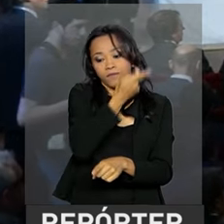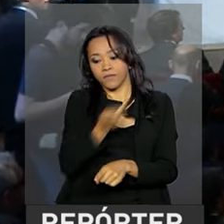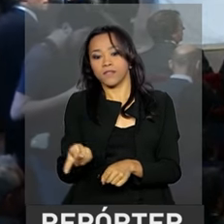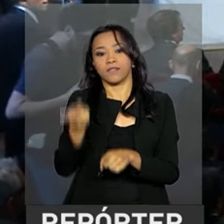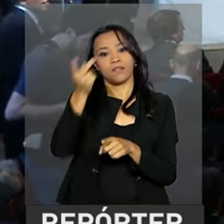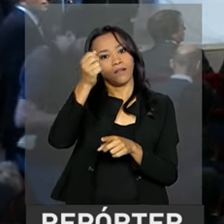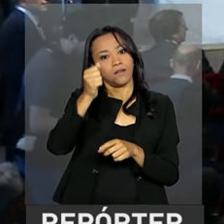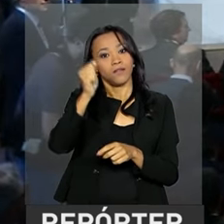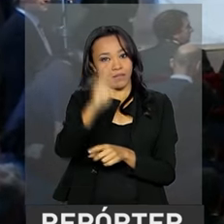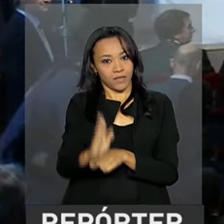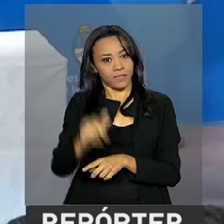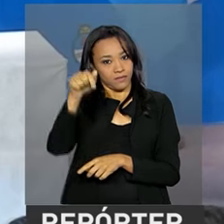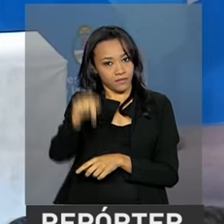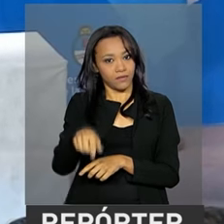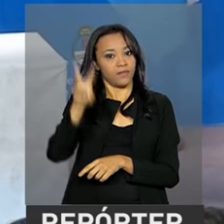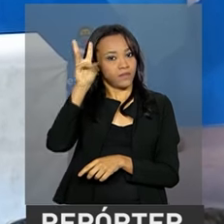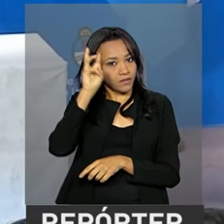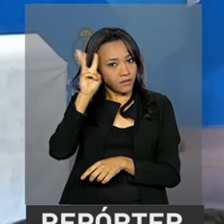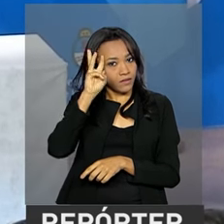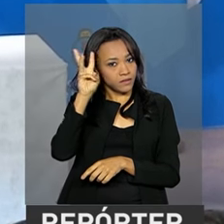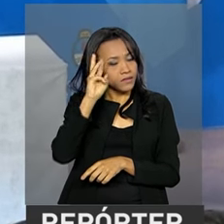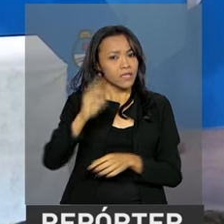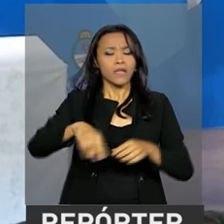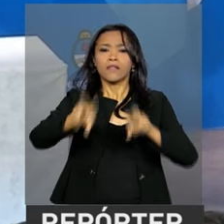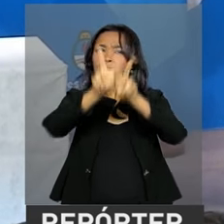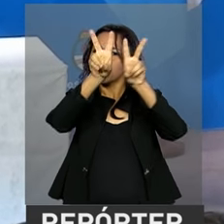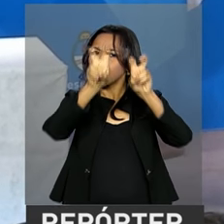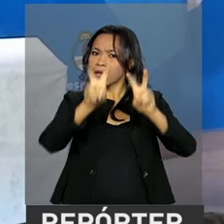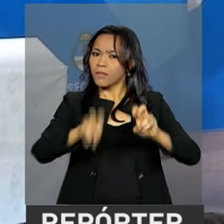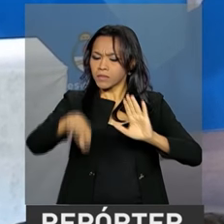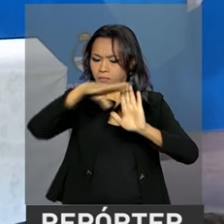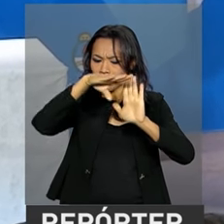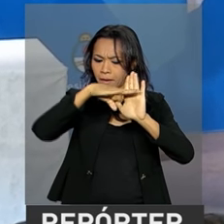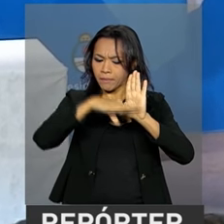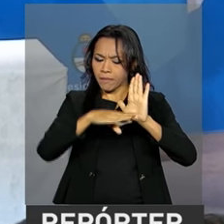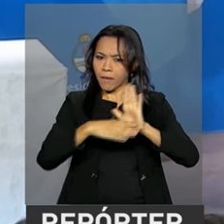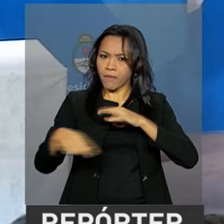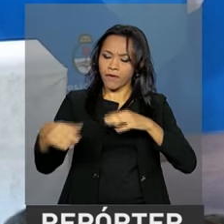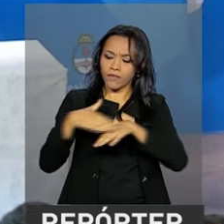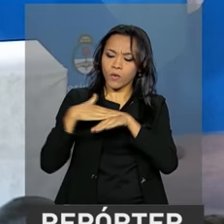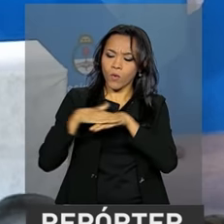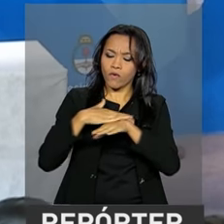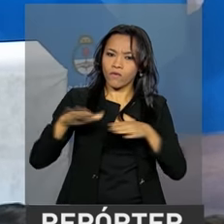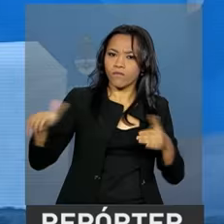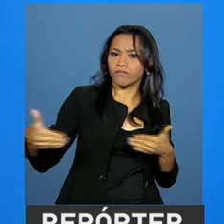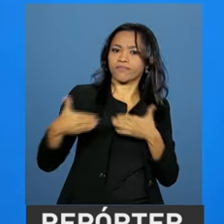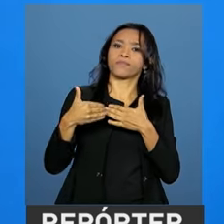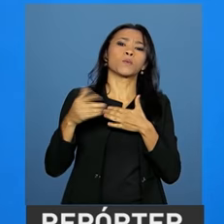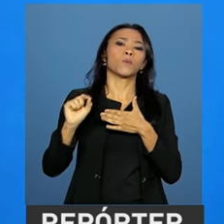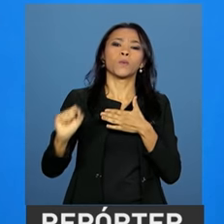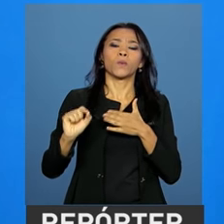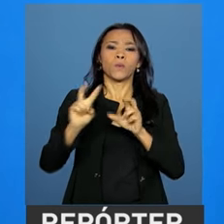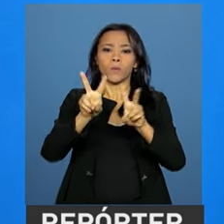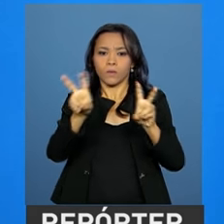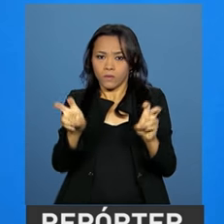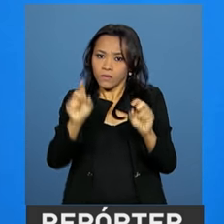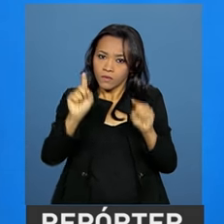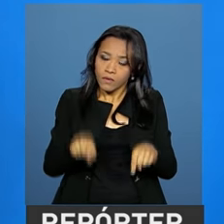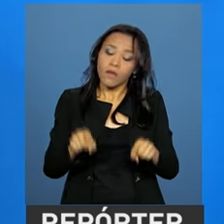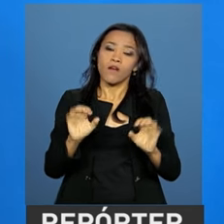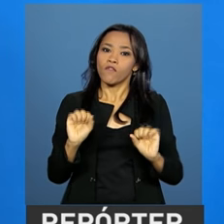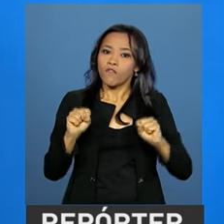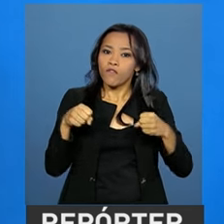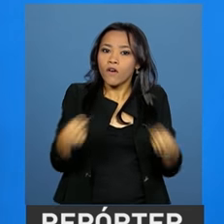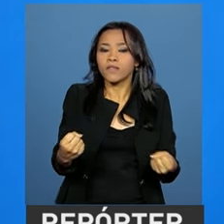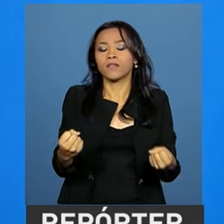ao Brasil nesta terça-feira. Entre os temas que serão discutidos entre os dois presidentes estão o fortalecimento das